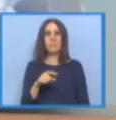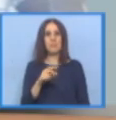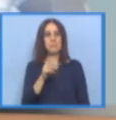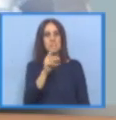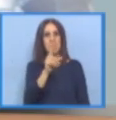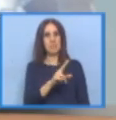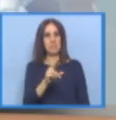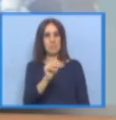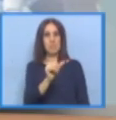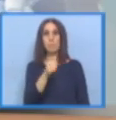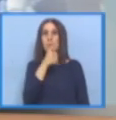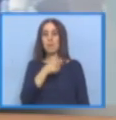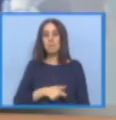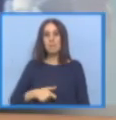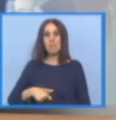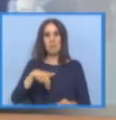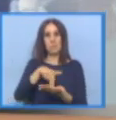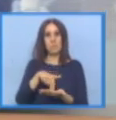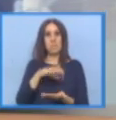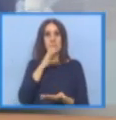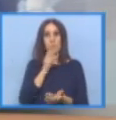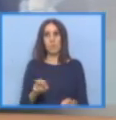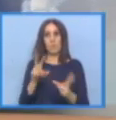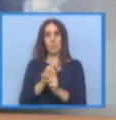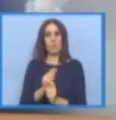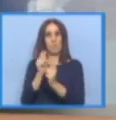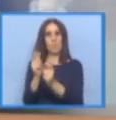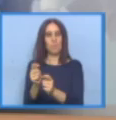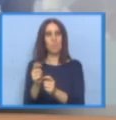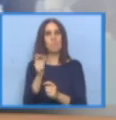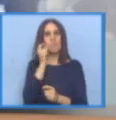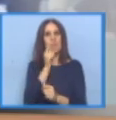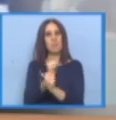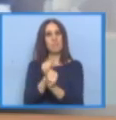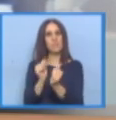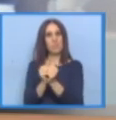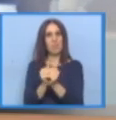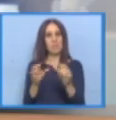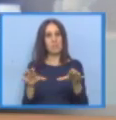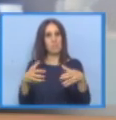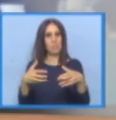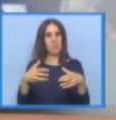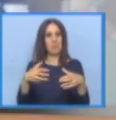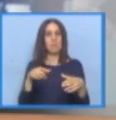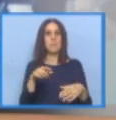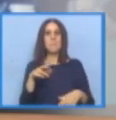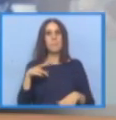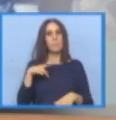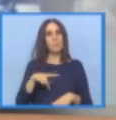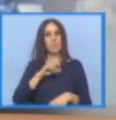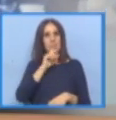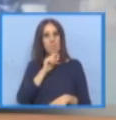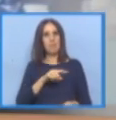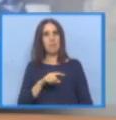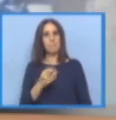Sé pela presença dos cardeais, deste novo arcebispo, de quem já trabalha na Cúria. Portugal tem esta